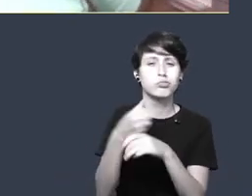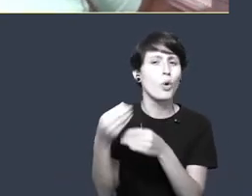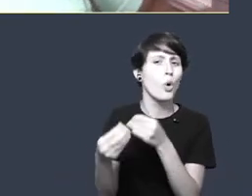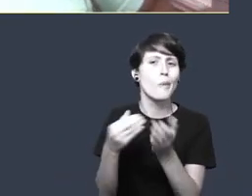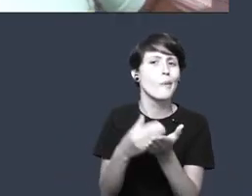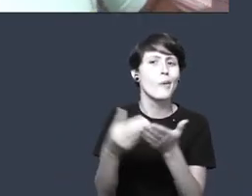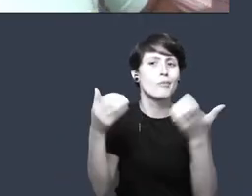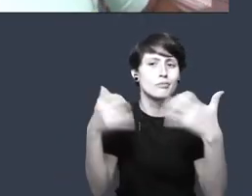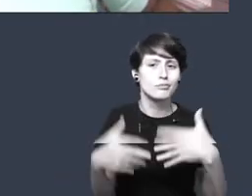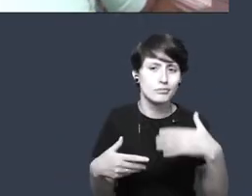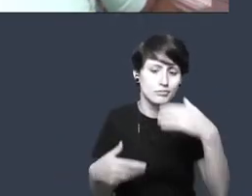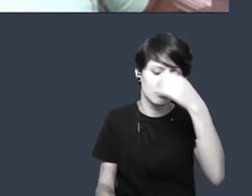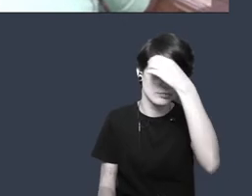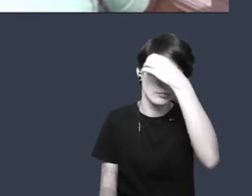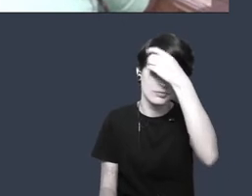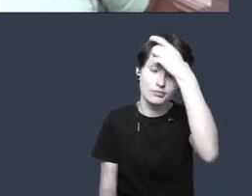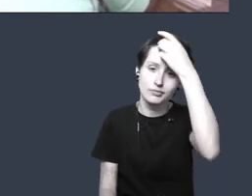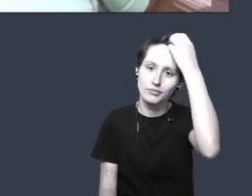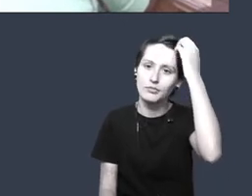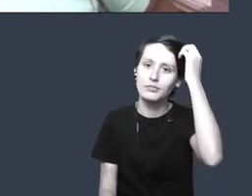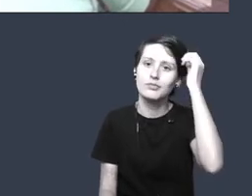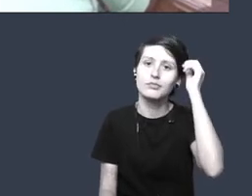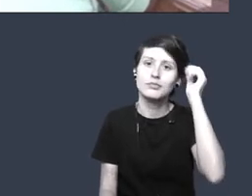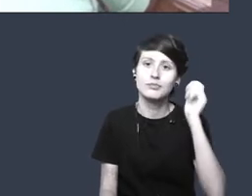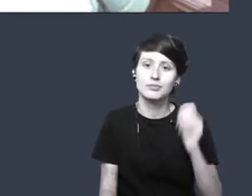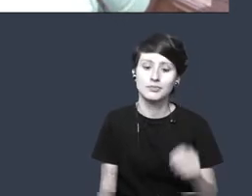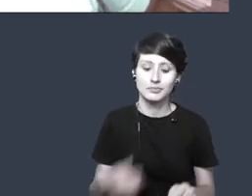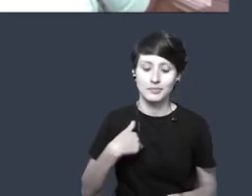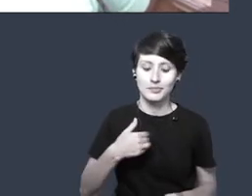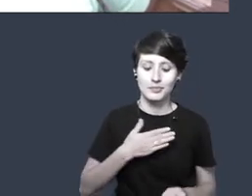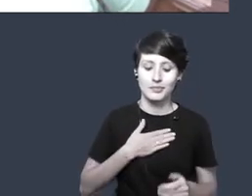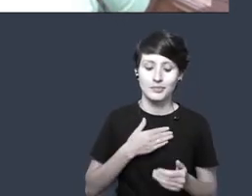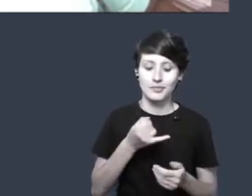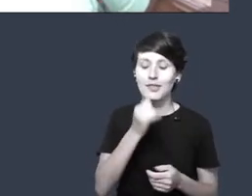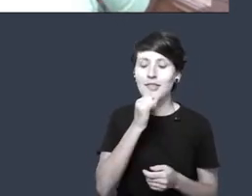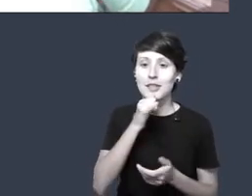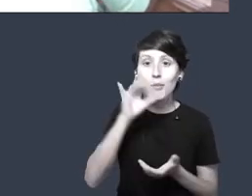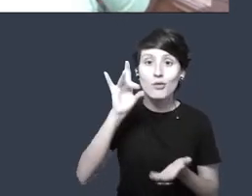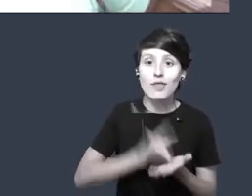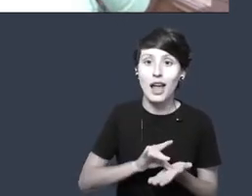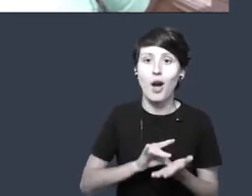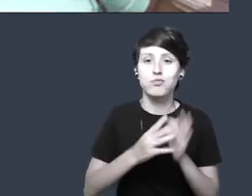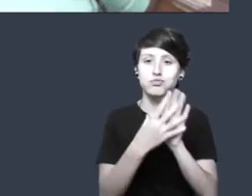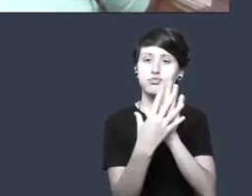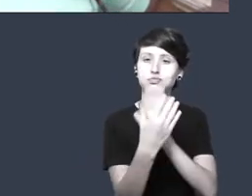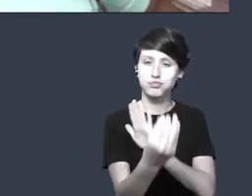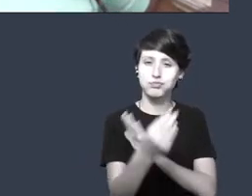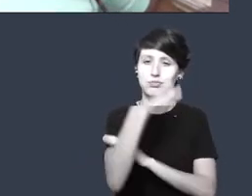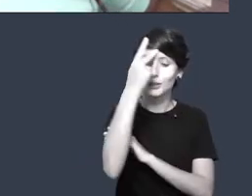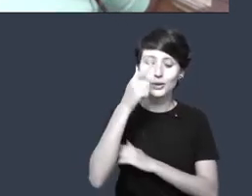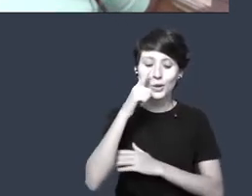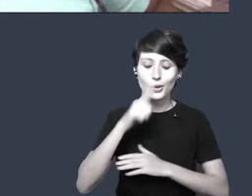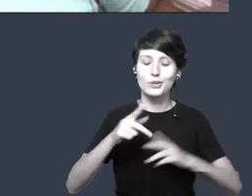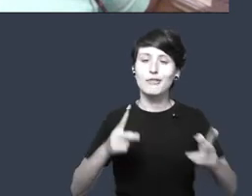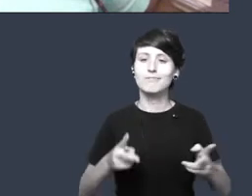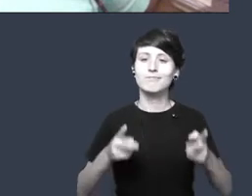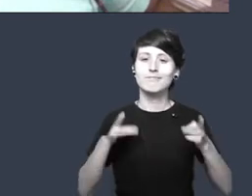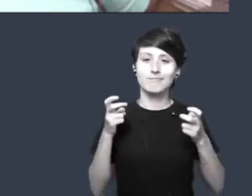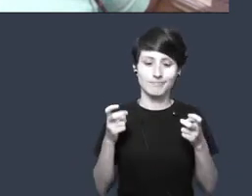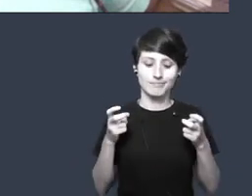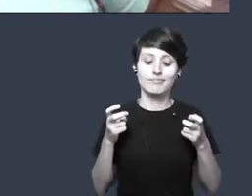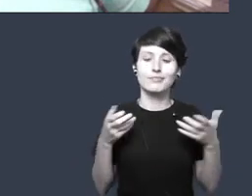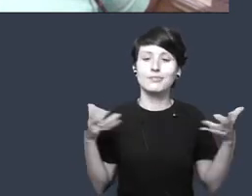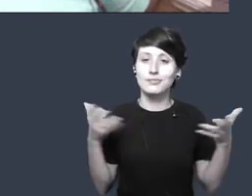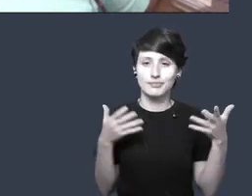começar? Eu sempre gosto de ter exemplos reais em que as pessoas conseguem se identificar.